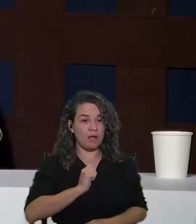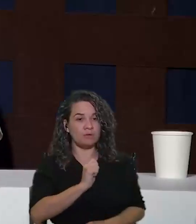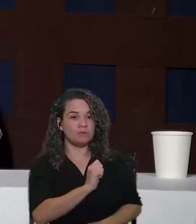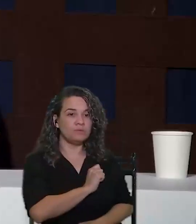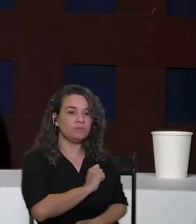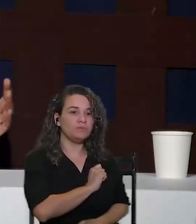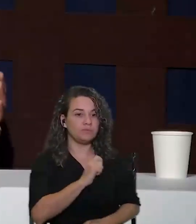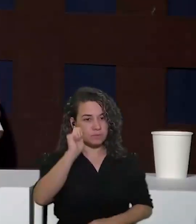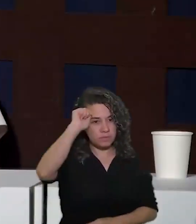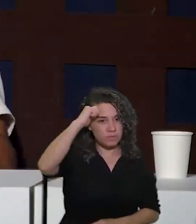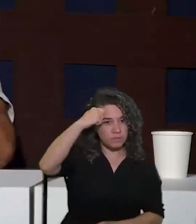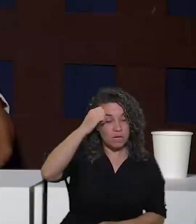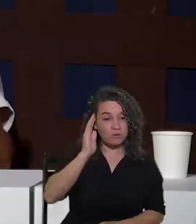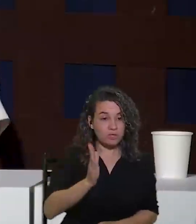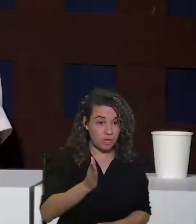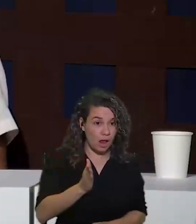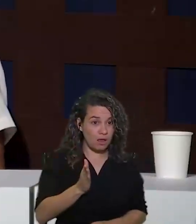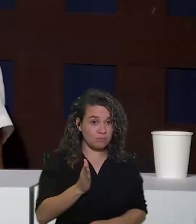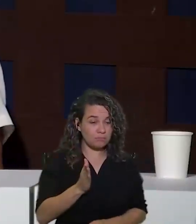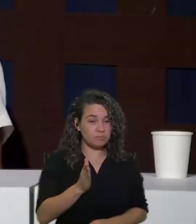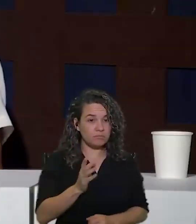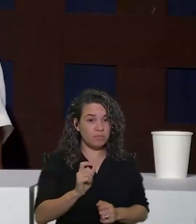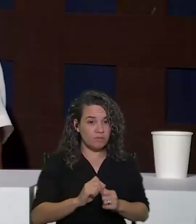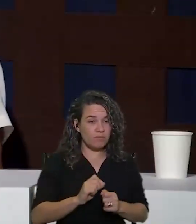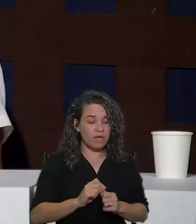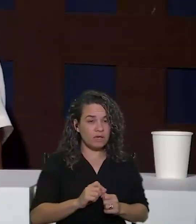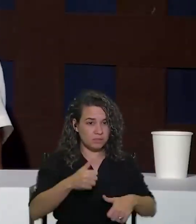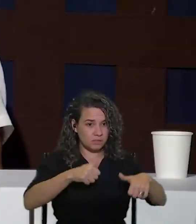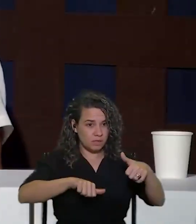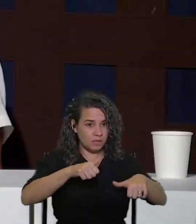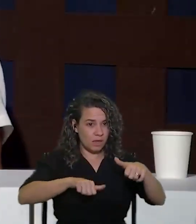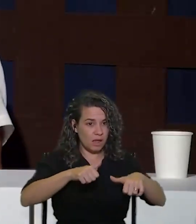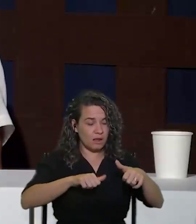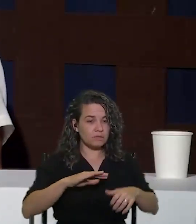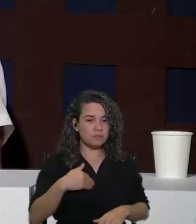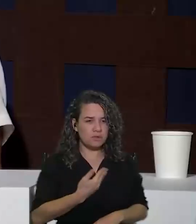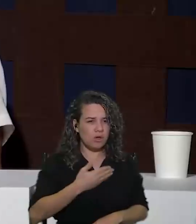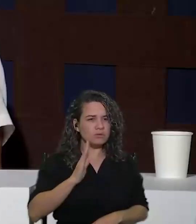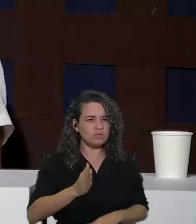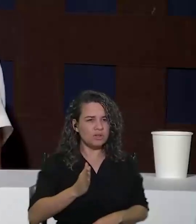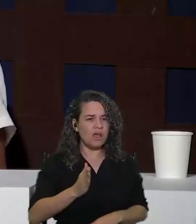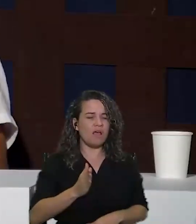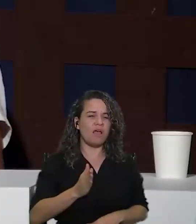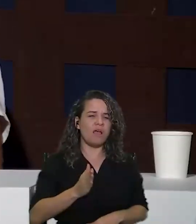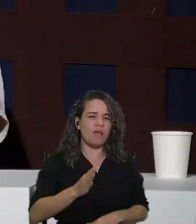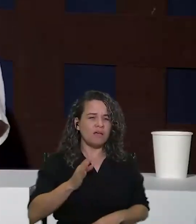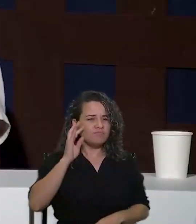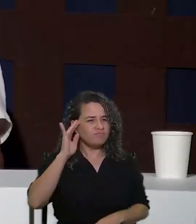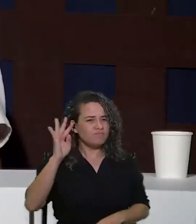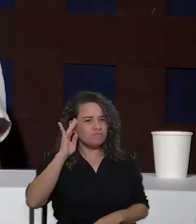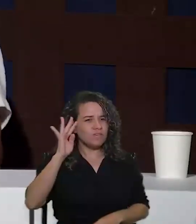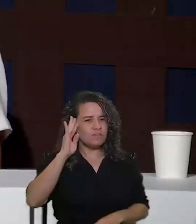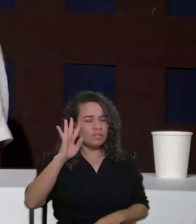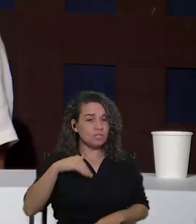sobre as origens há muito tempo. A gente está no divã já há muito tempo. A gente está refletindo, né, sobre as nossas origens, e, mais do que